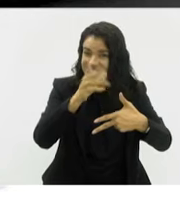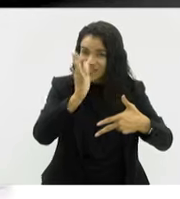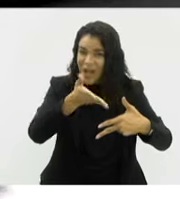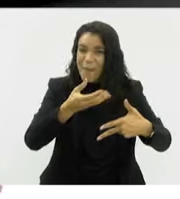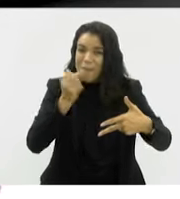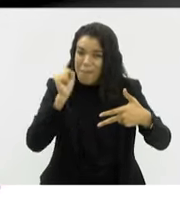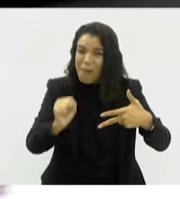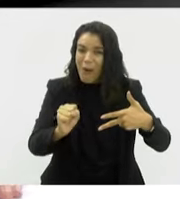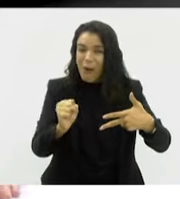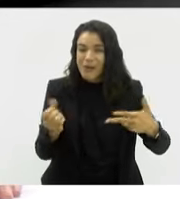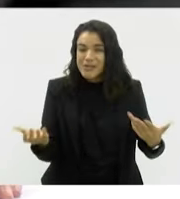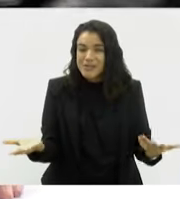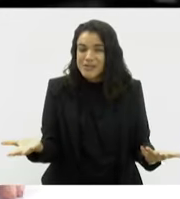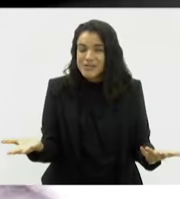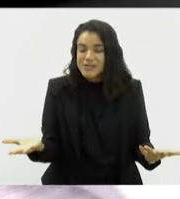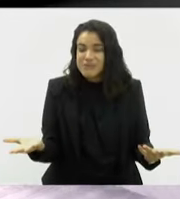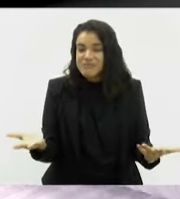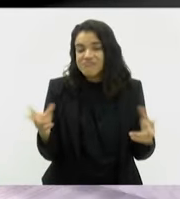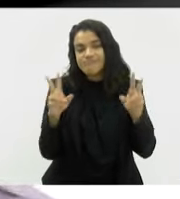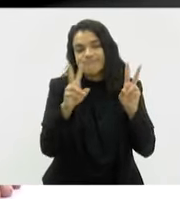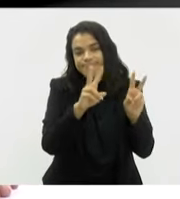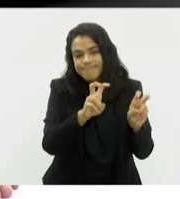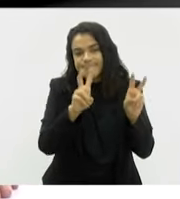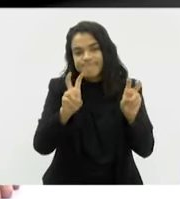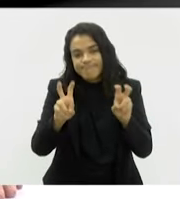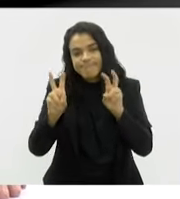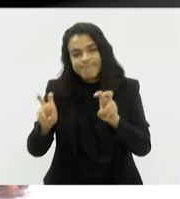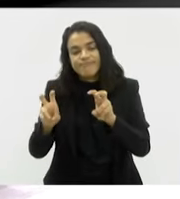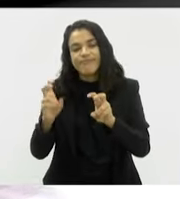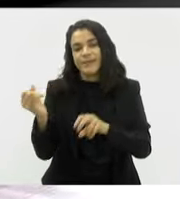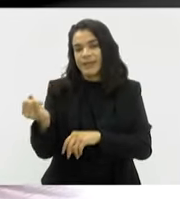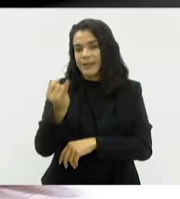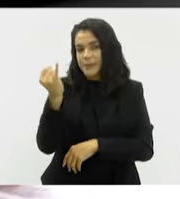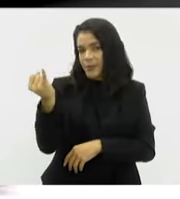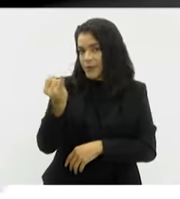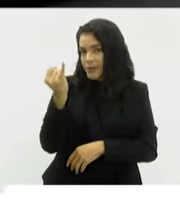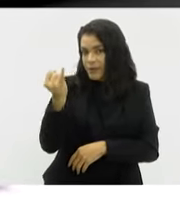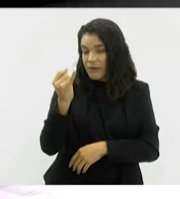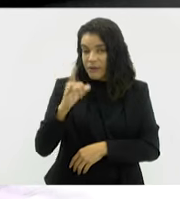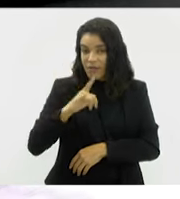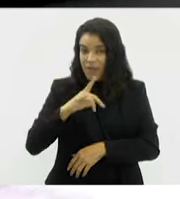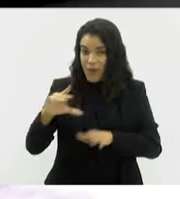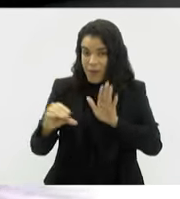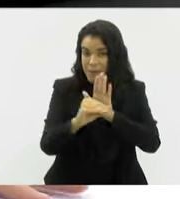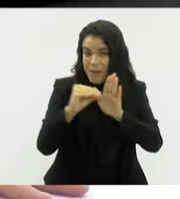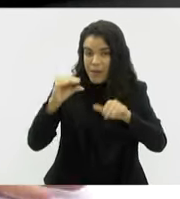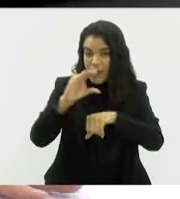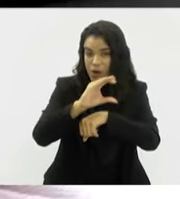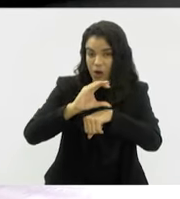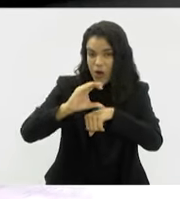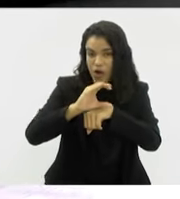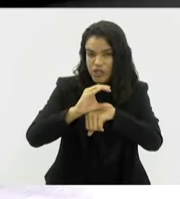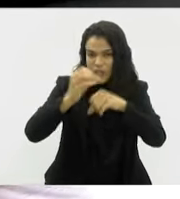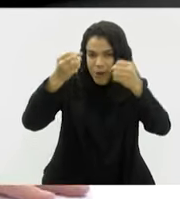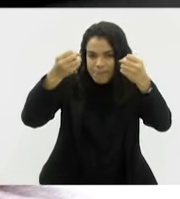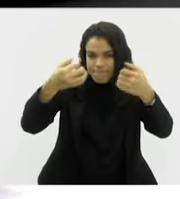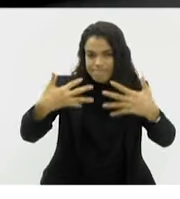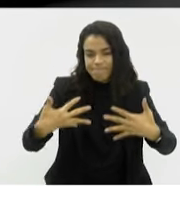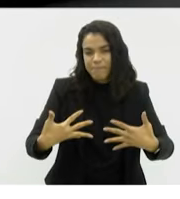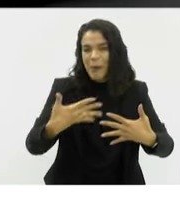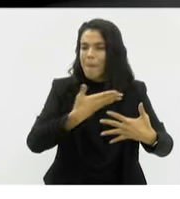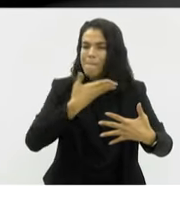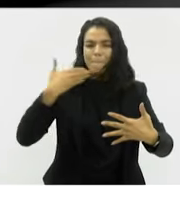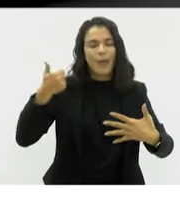pode. Então, acho que esses temas são absolutamente relevantes. E se tiver uma emenda constitucional clareando isso, muito é bom. Um gol